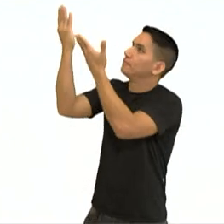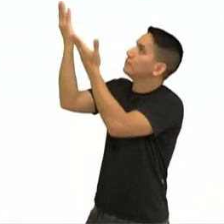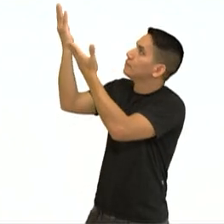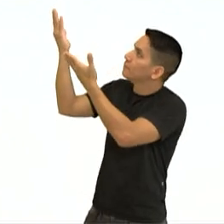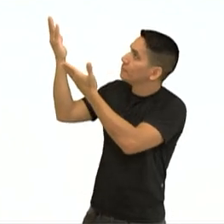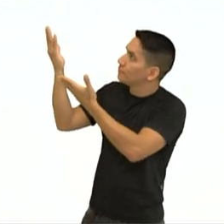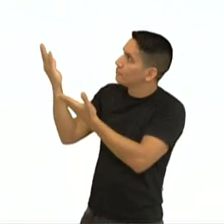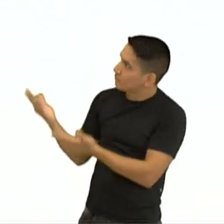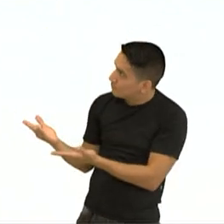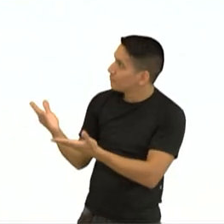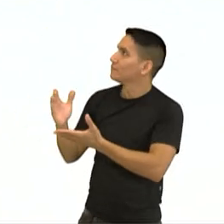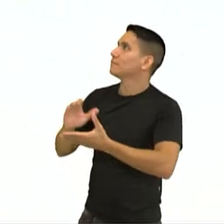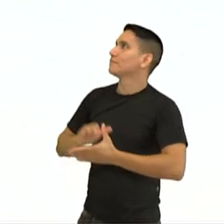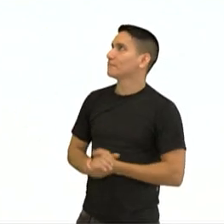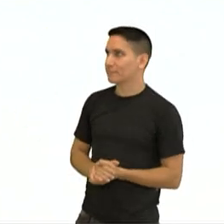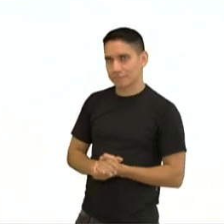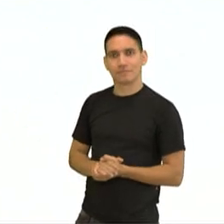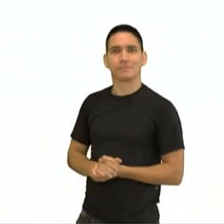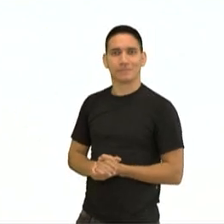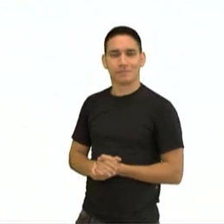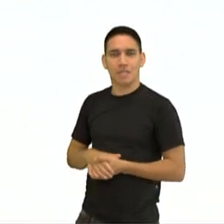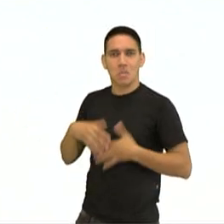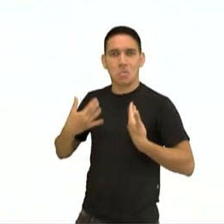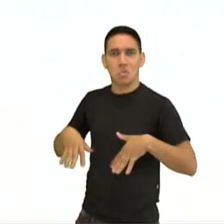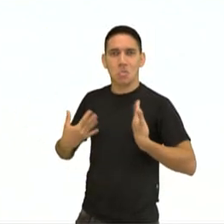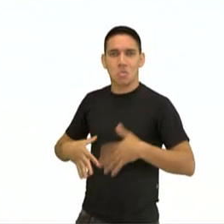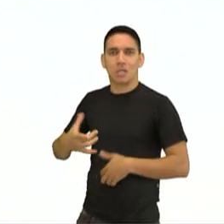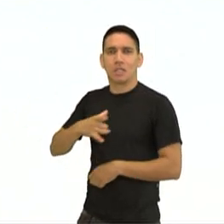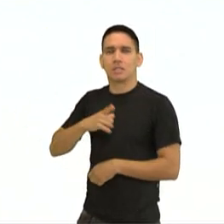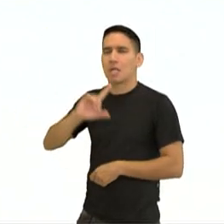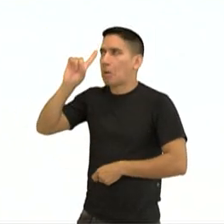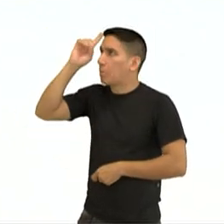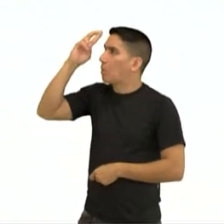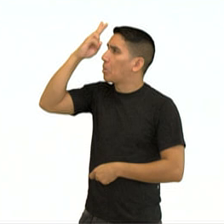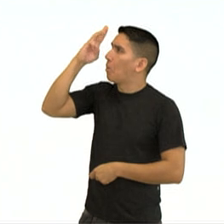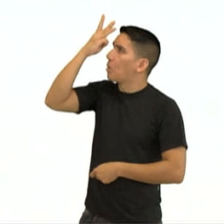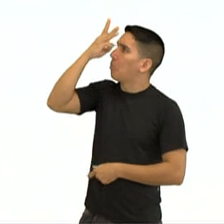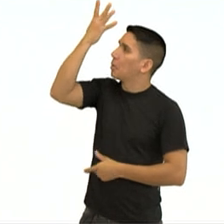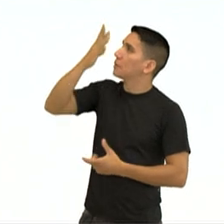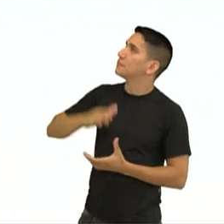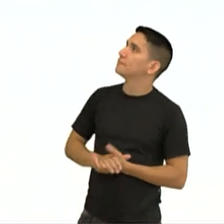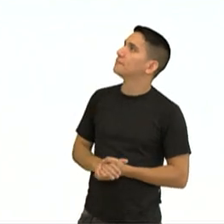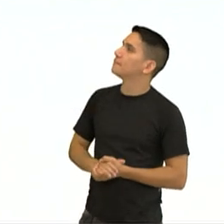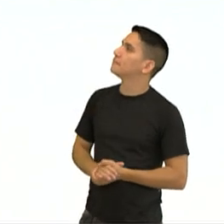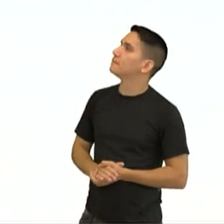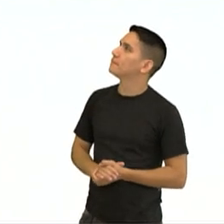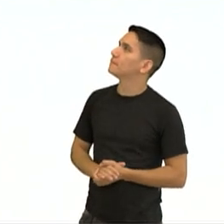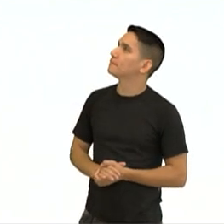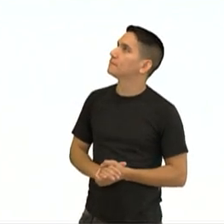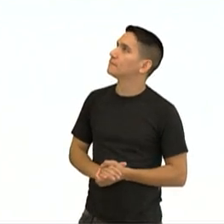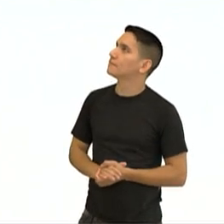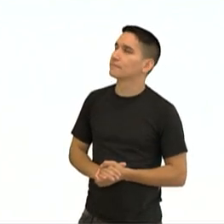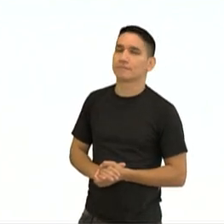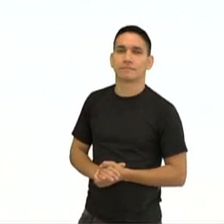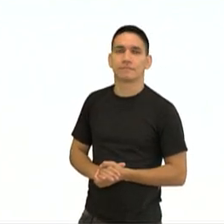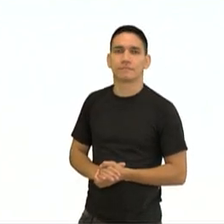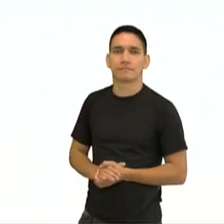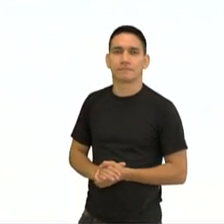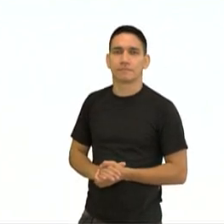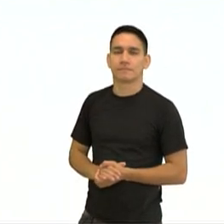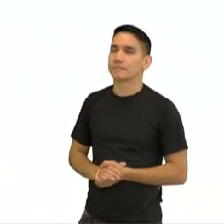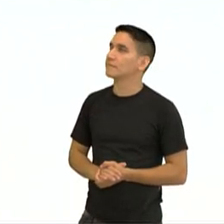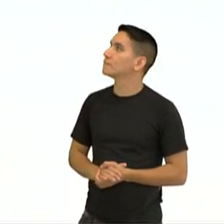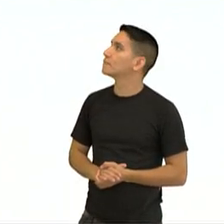solo, 40 concertos duplos, que era para dois instrumentos, mais de 30 solistas múltiplos, né? Mais de